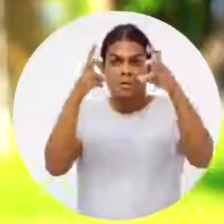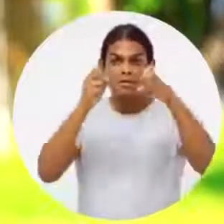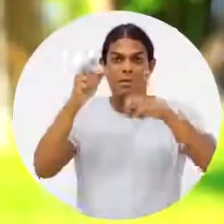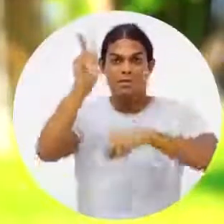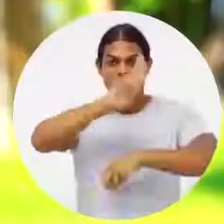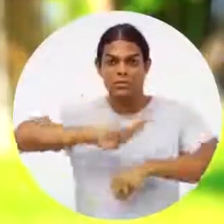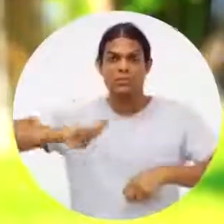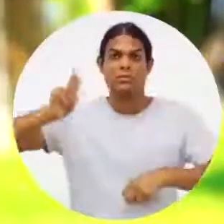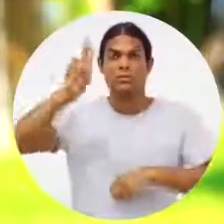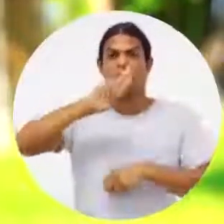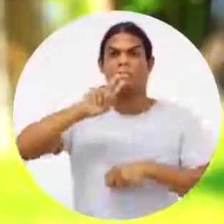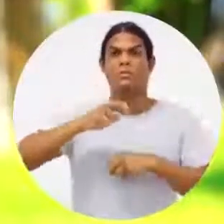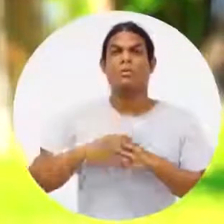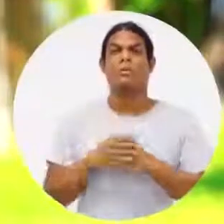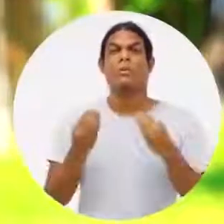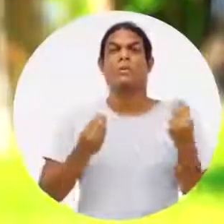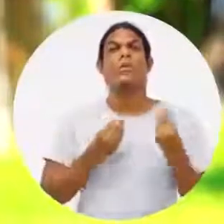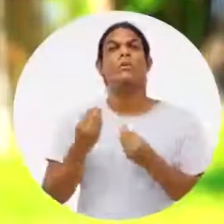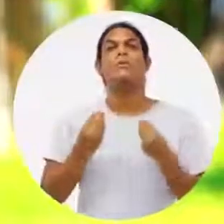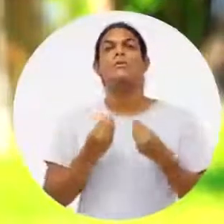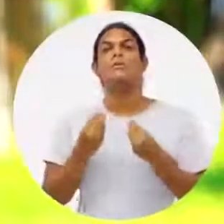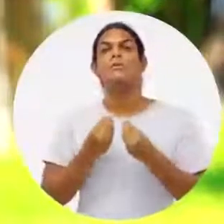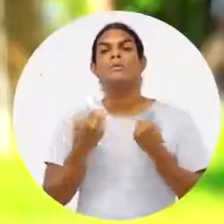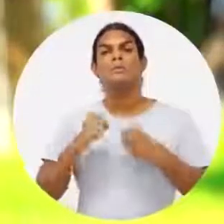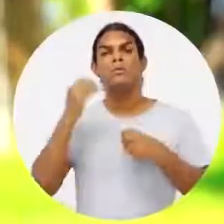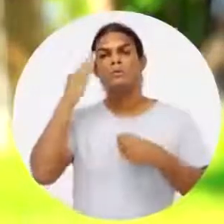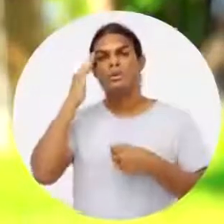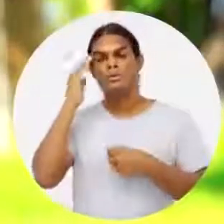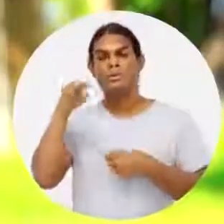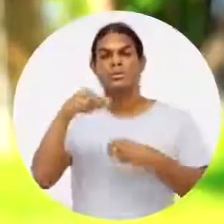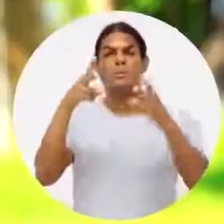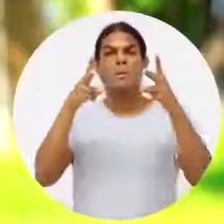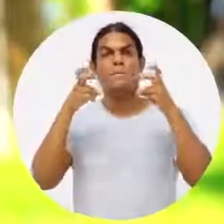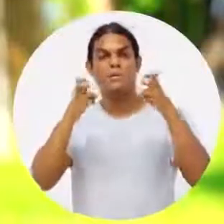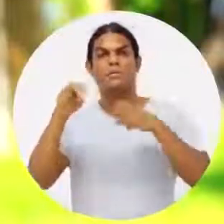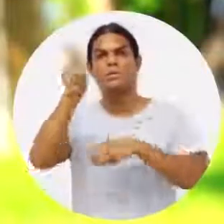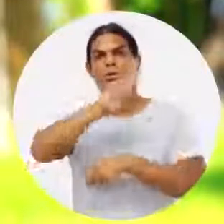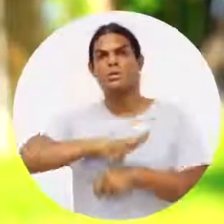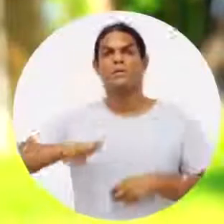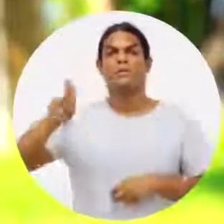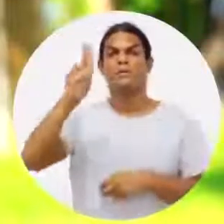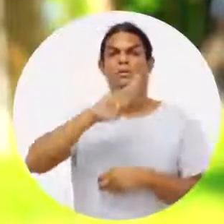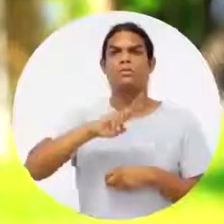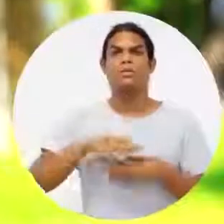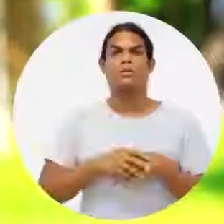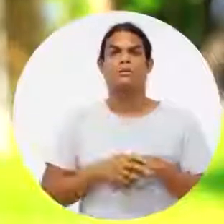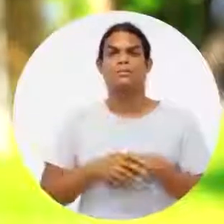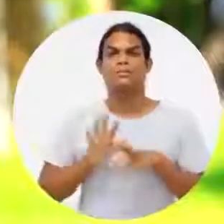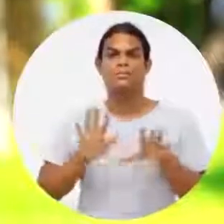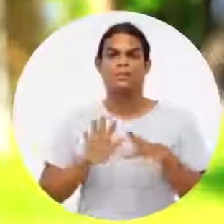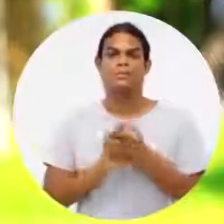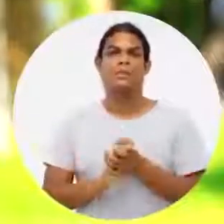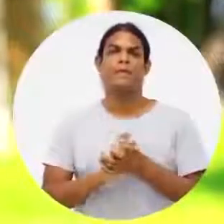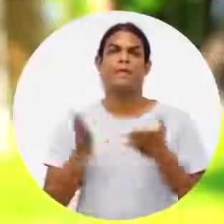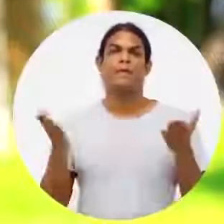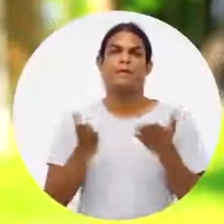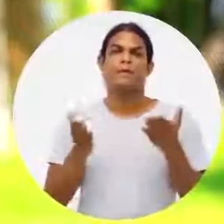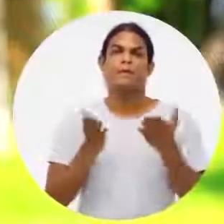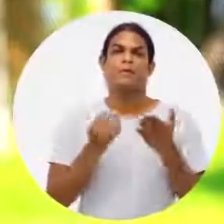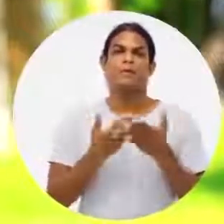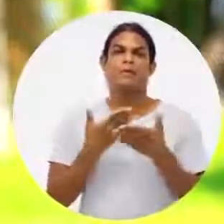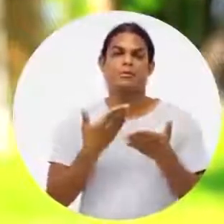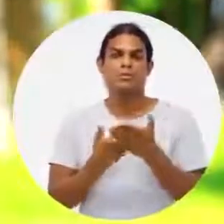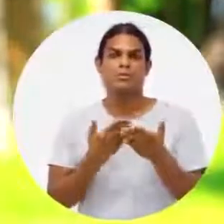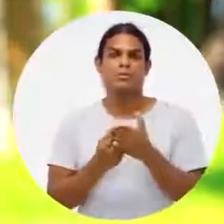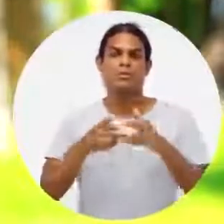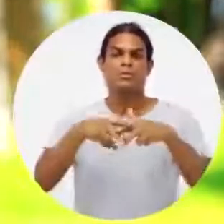Então você deve estar se perguntando, como então eu posso entender essa percepção do usuário? Não se preocupe, agora a gente vai ver